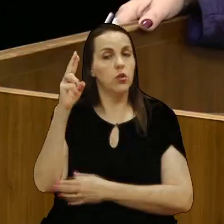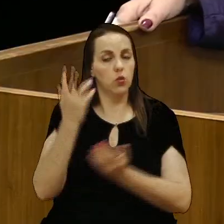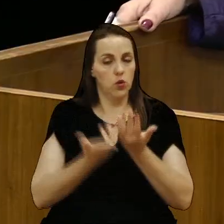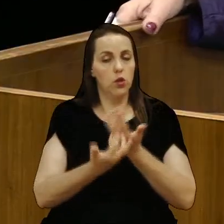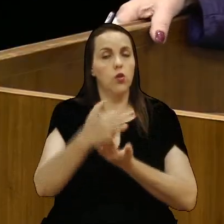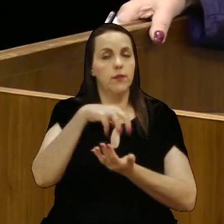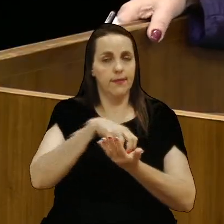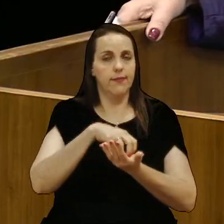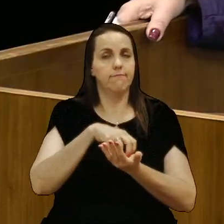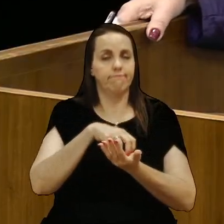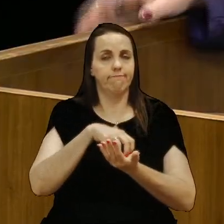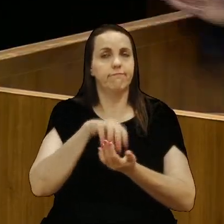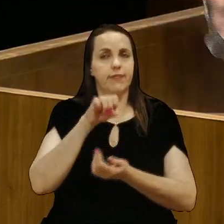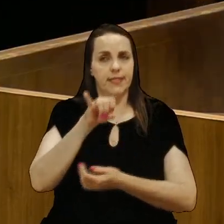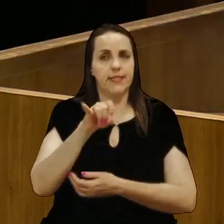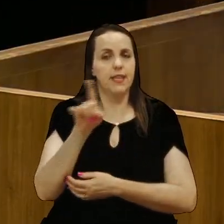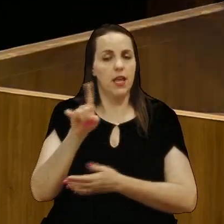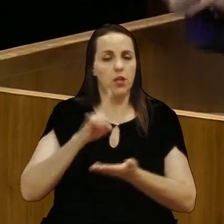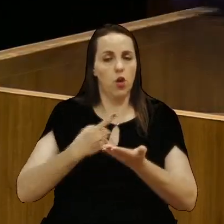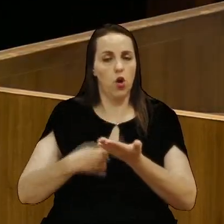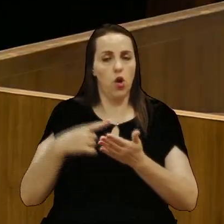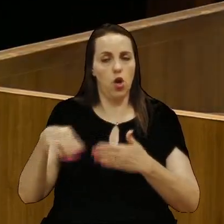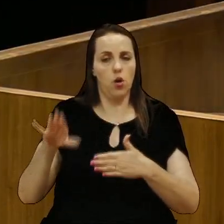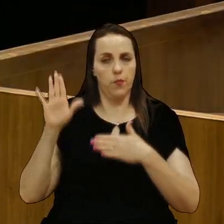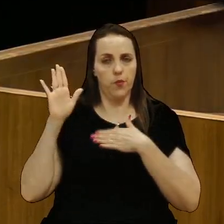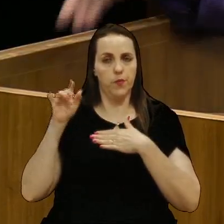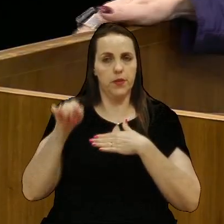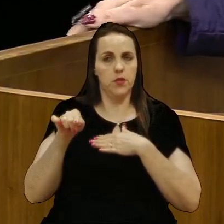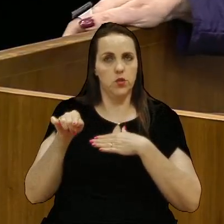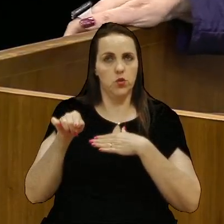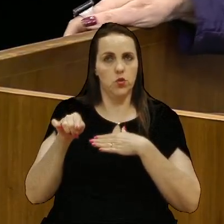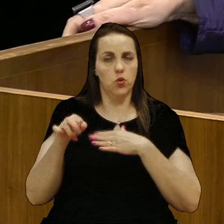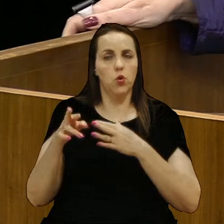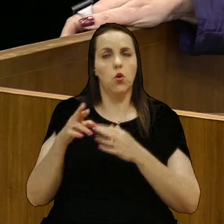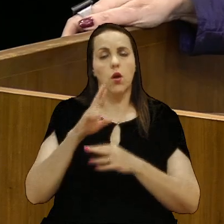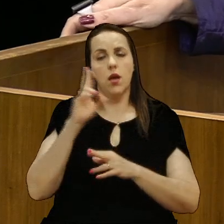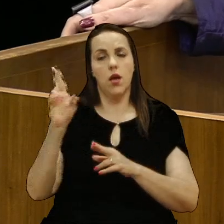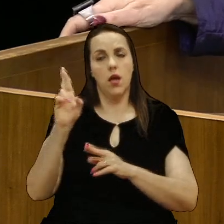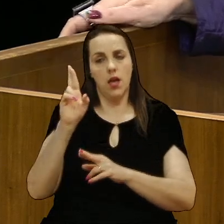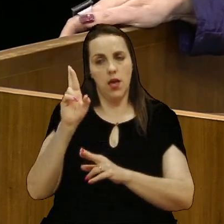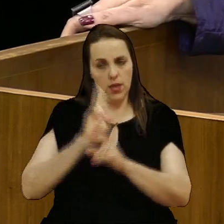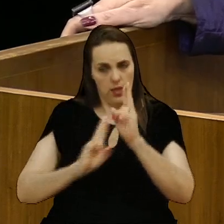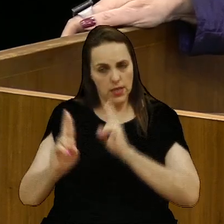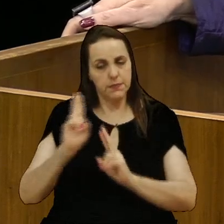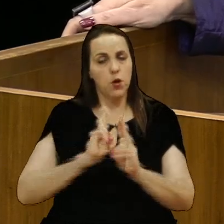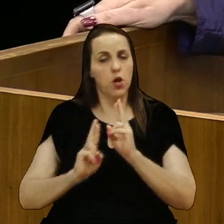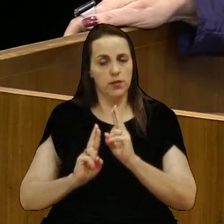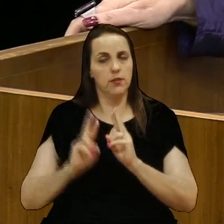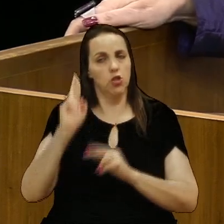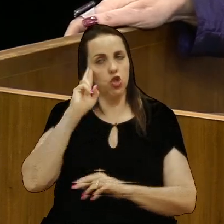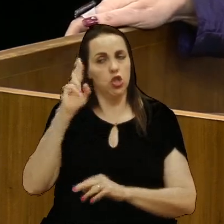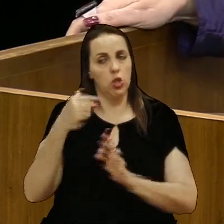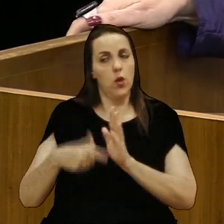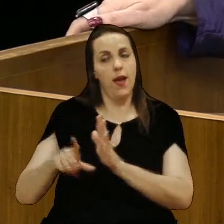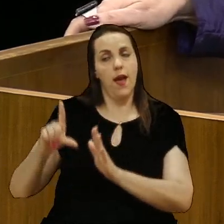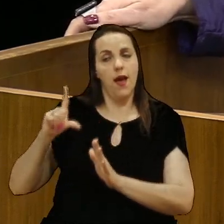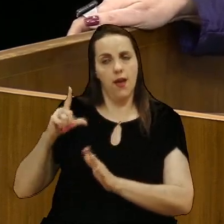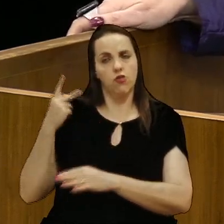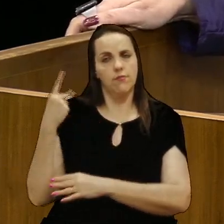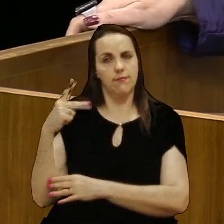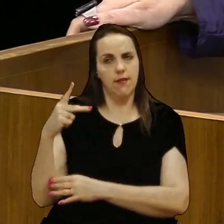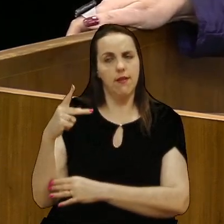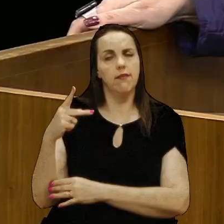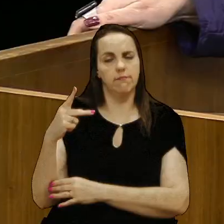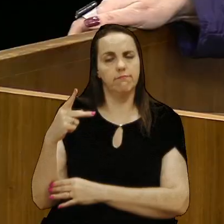Codeca, e se ele não se compromete com aquelas respostas que a diretora anterior a ele deu,